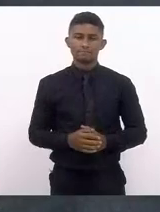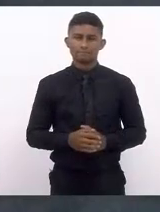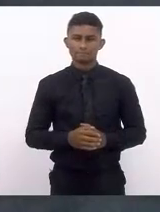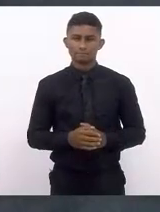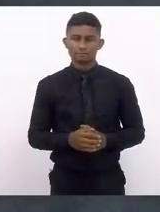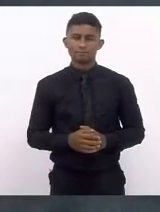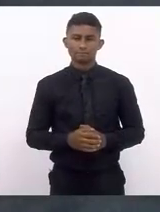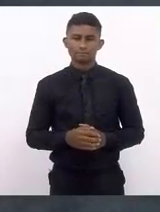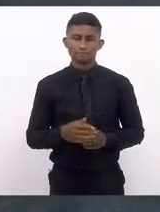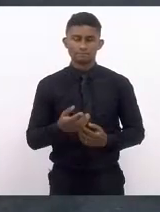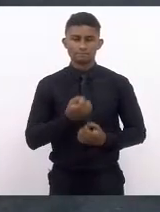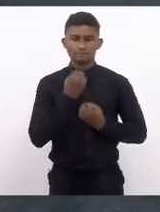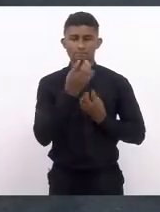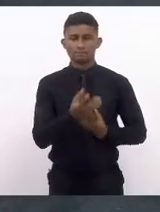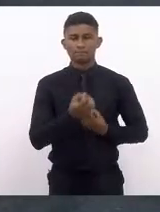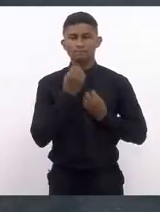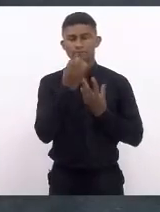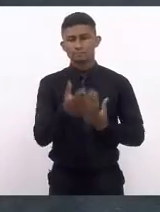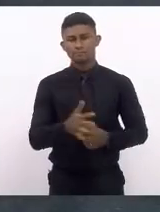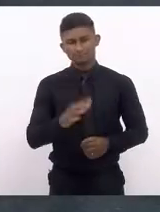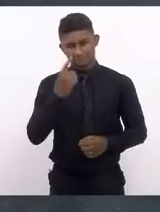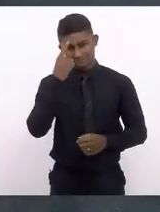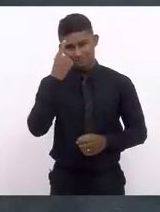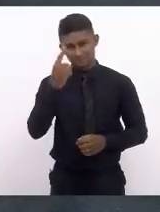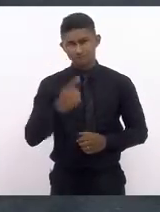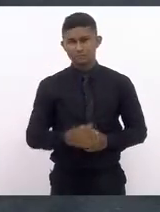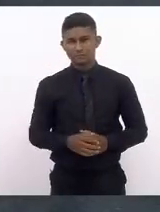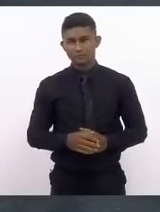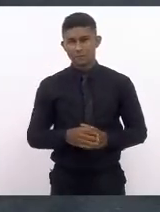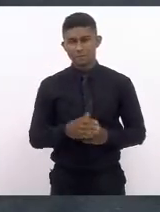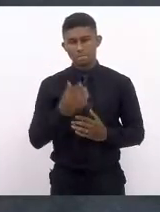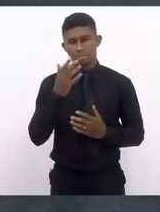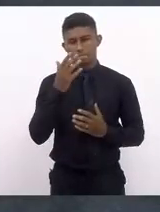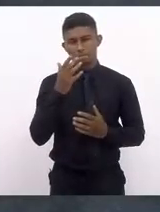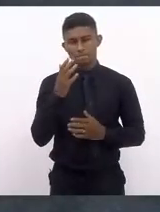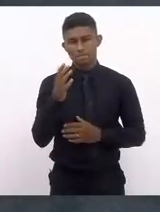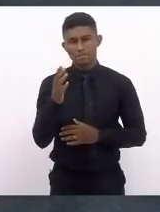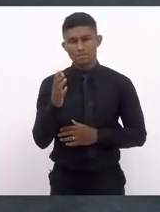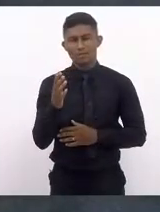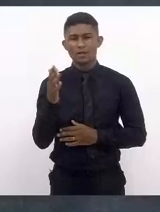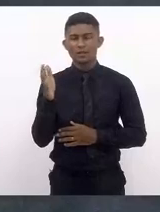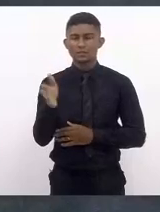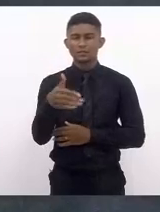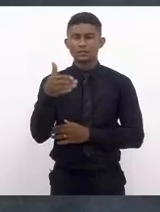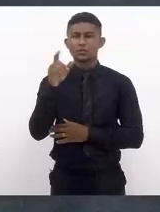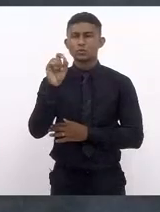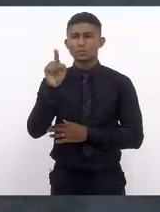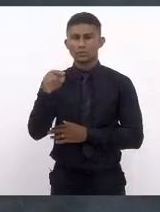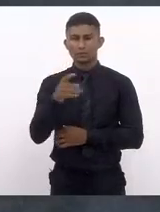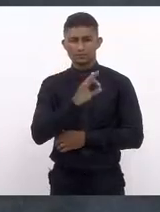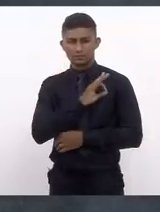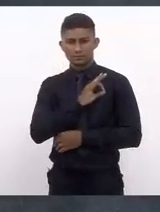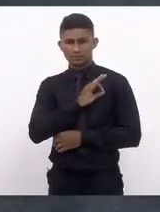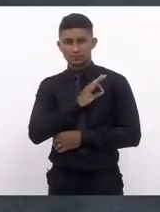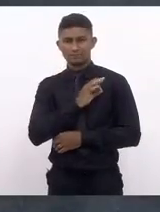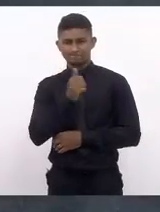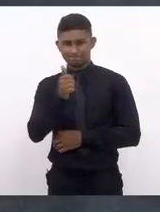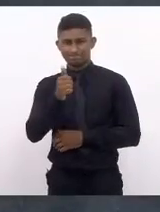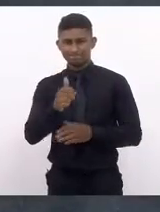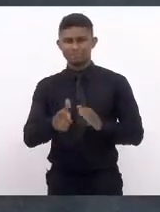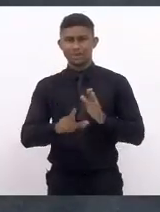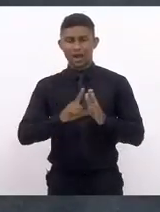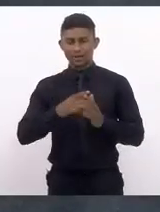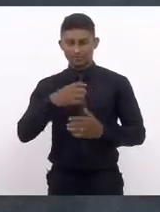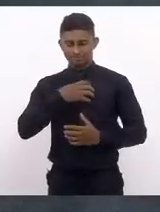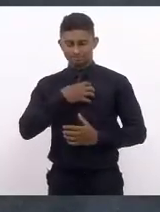maneira também canta Lembrando aqui o que diz esse hino que é ser policial é antes de tudo uma razão de